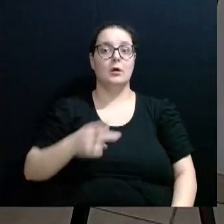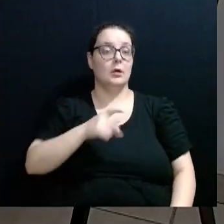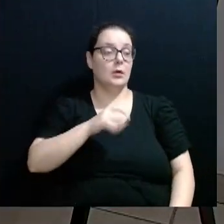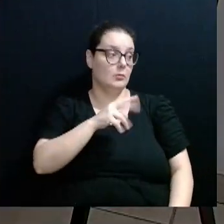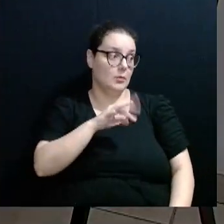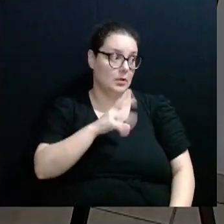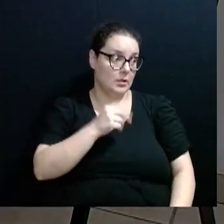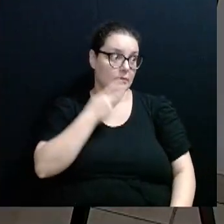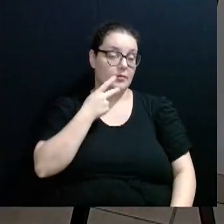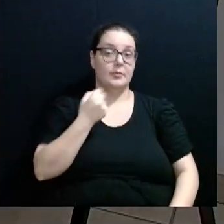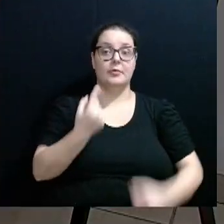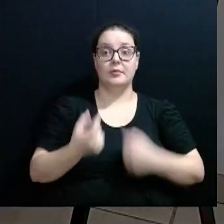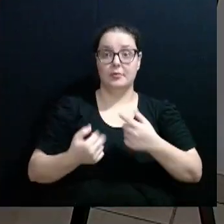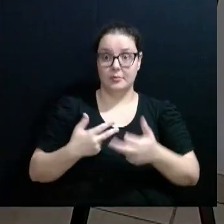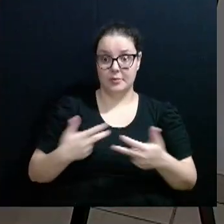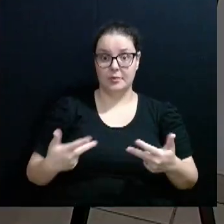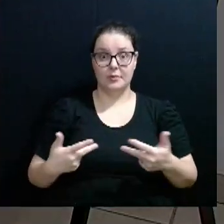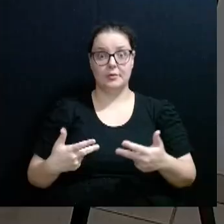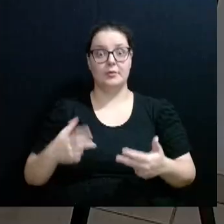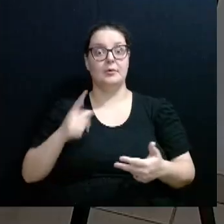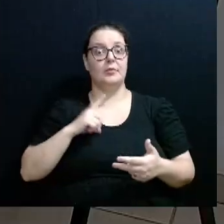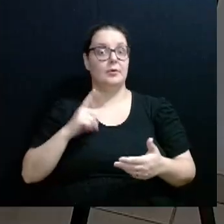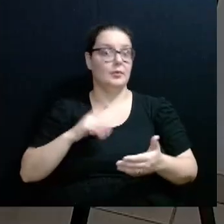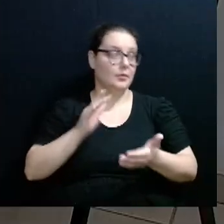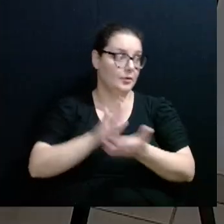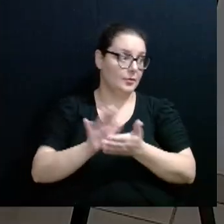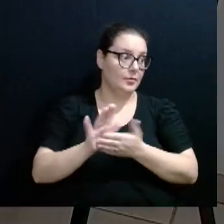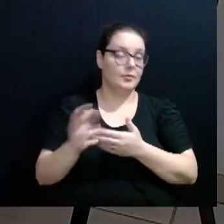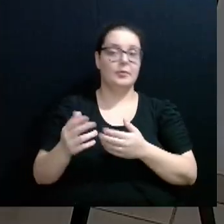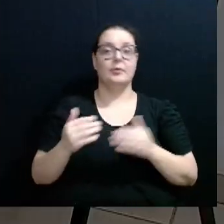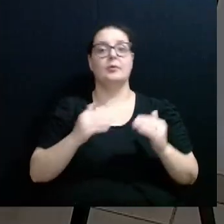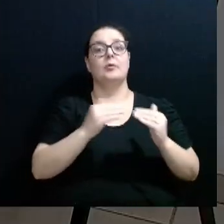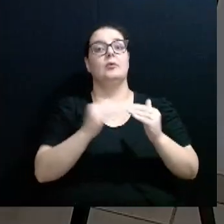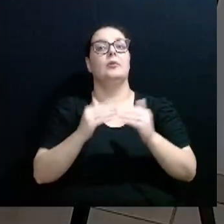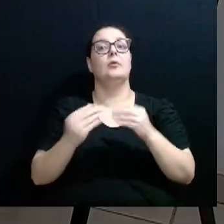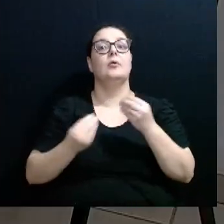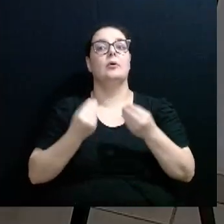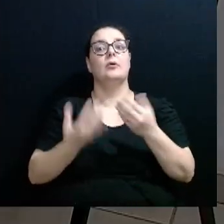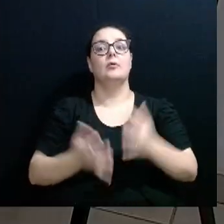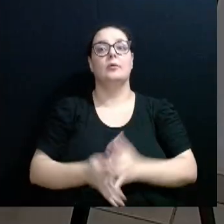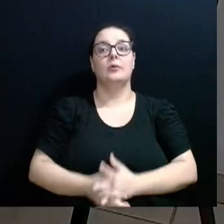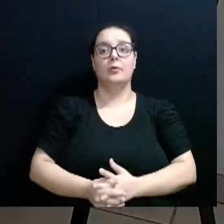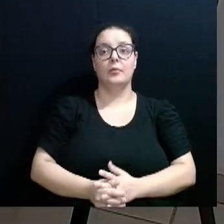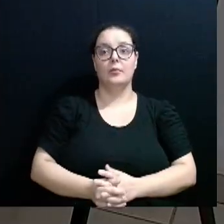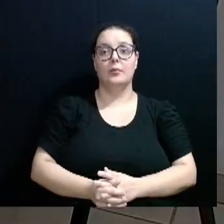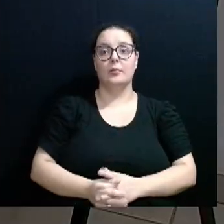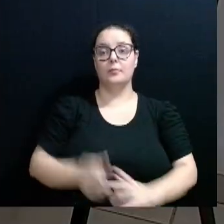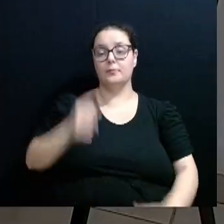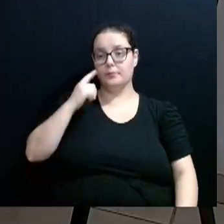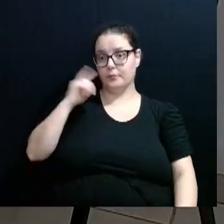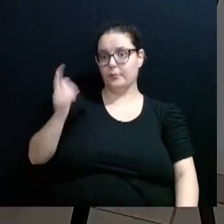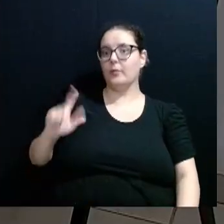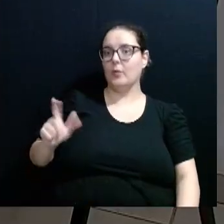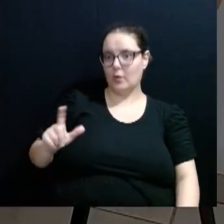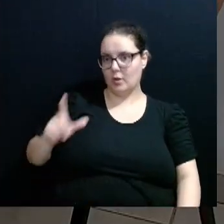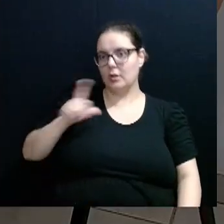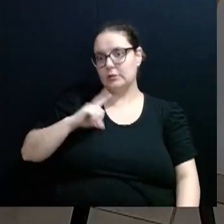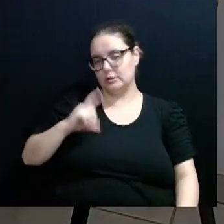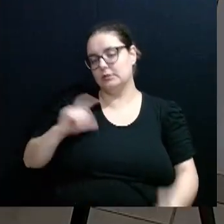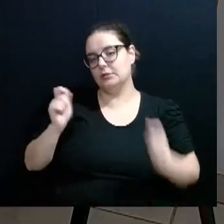né? Tem o curso, me conta os combinados. Então. Claro que existe essa possibilidade